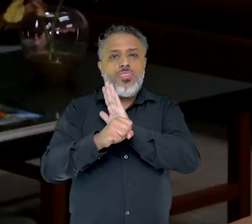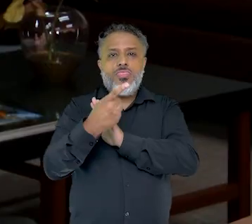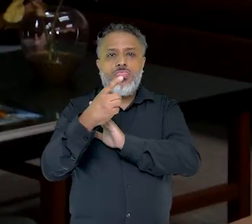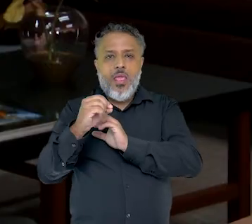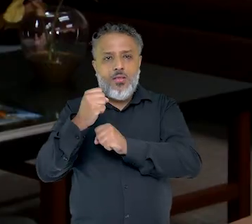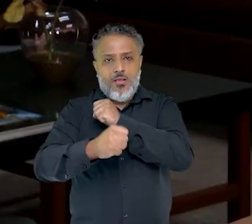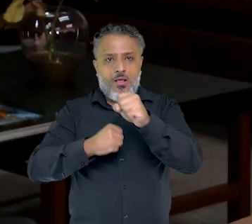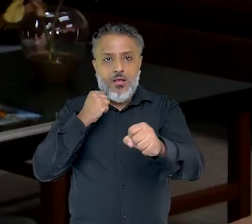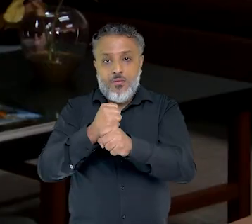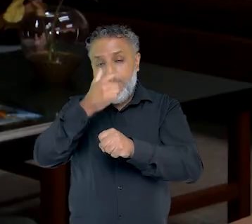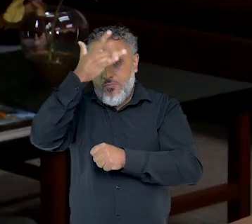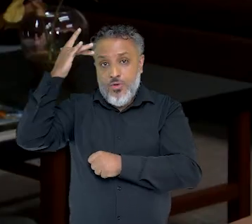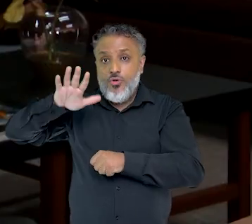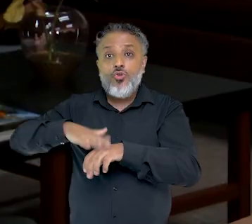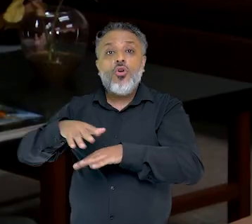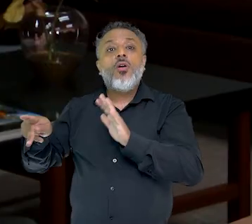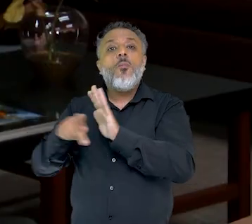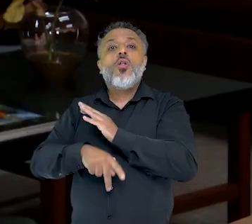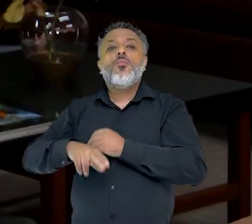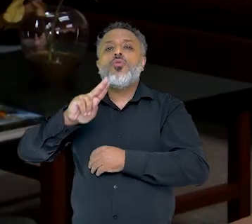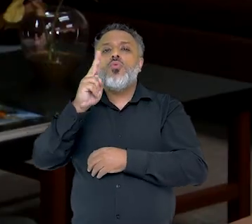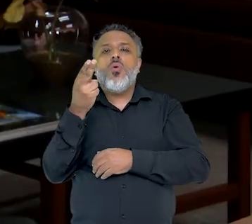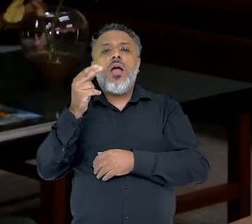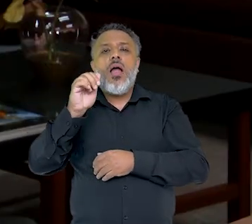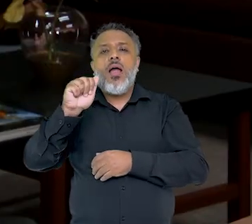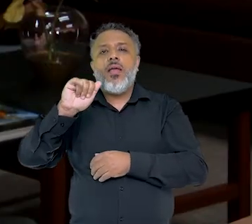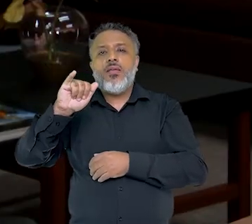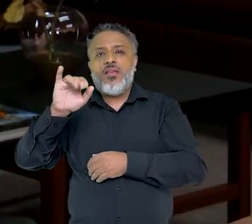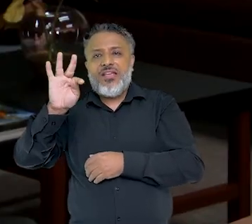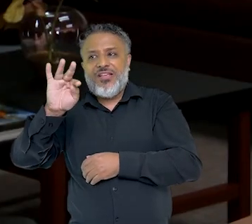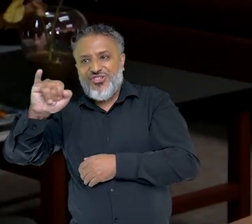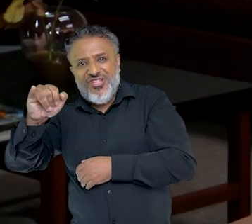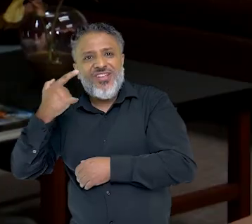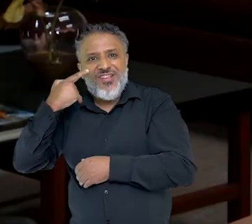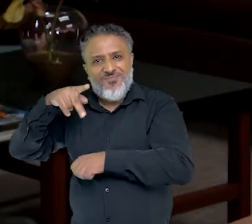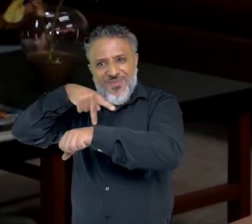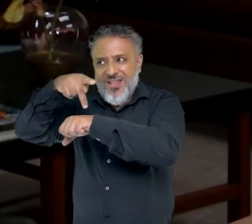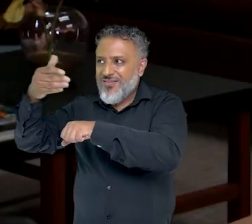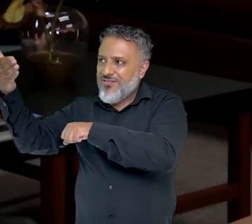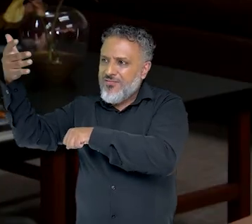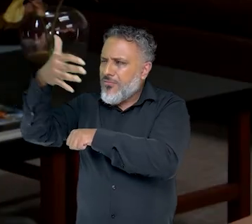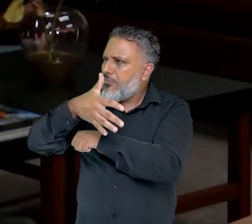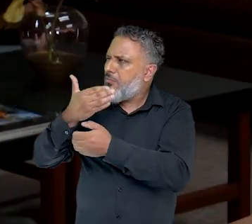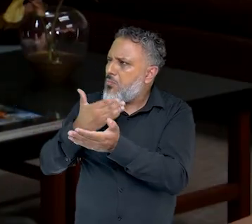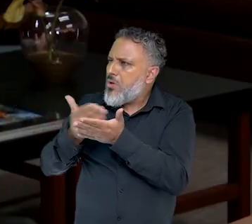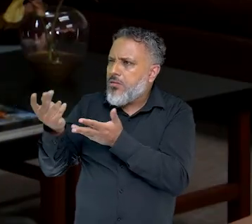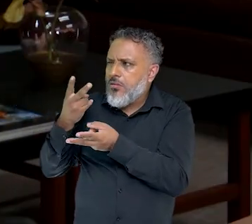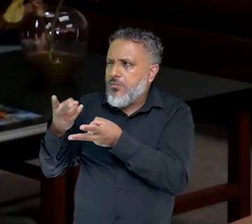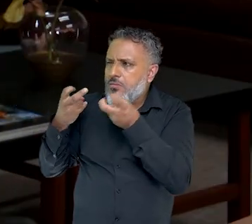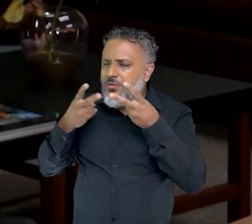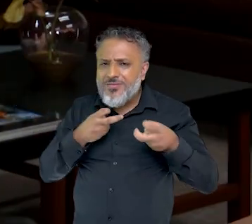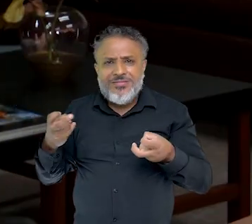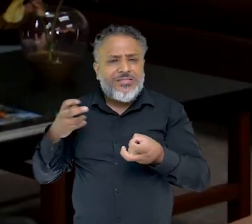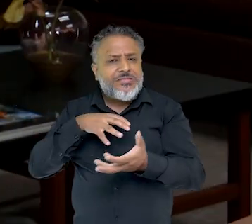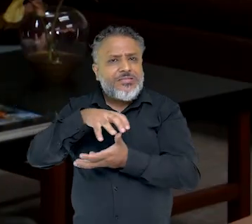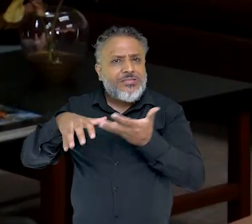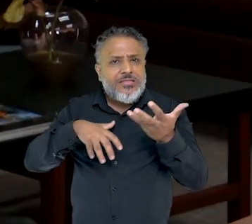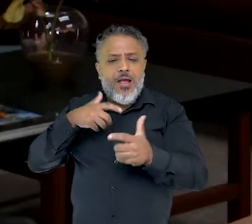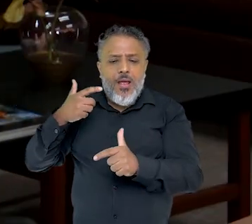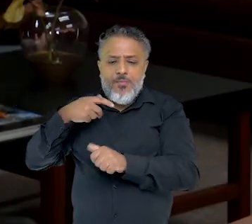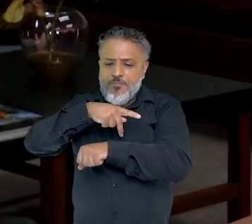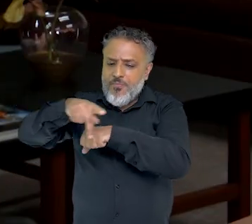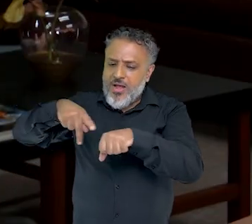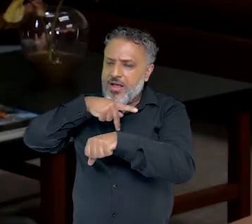partir da vinda de pessoas haitianas, quando nós começamos a olhar uma migração de crise, de países que